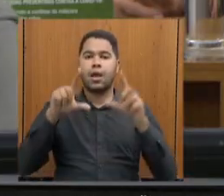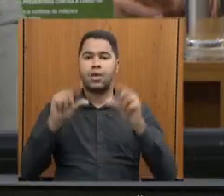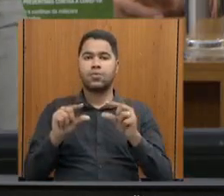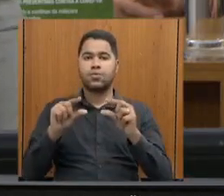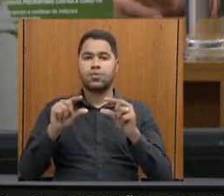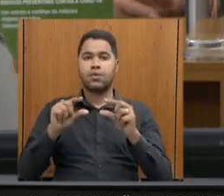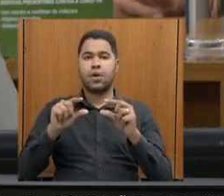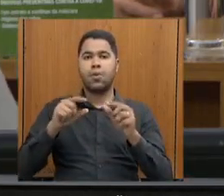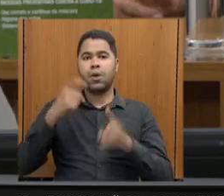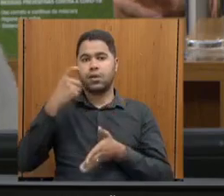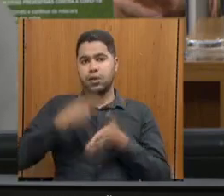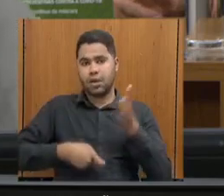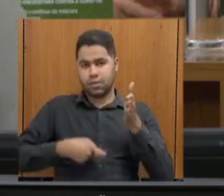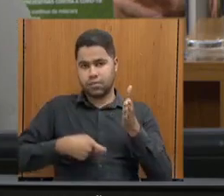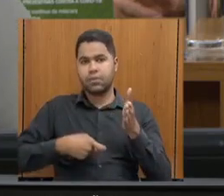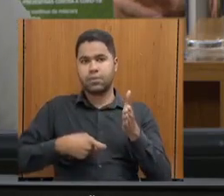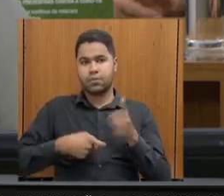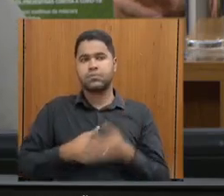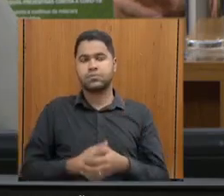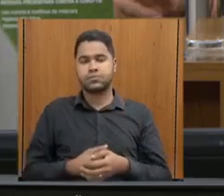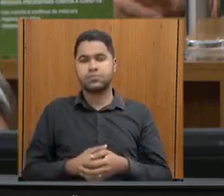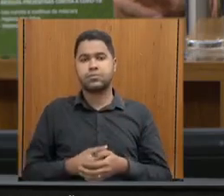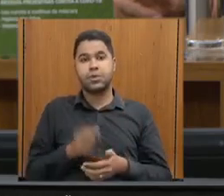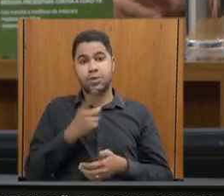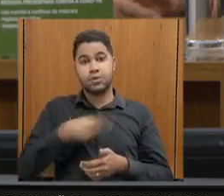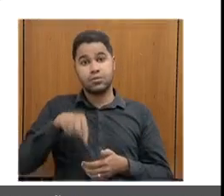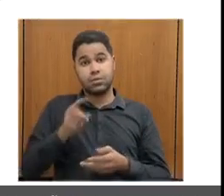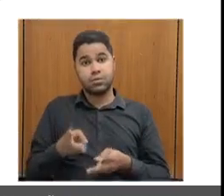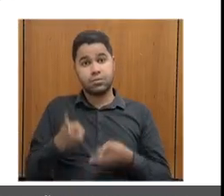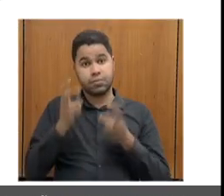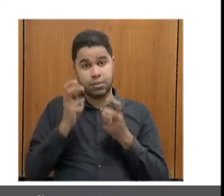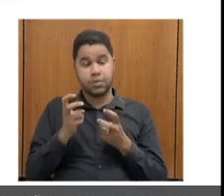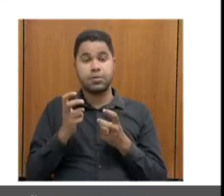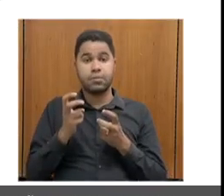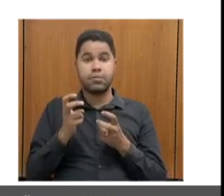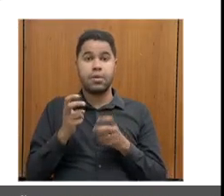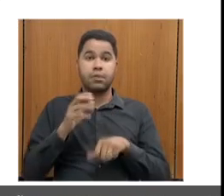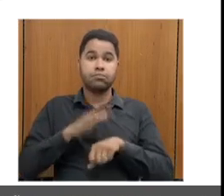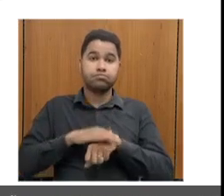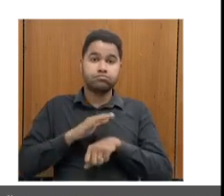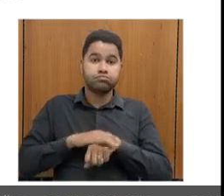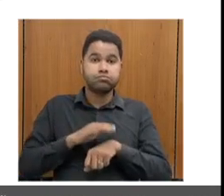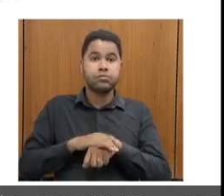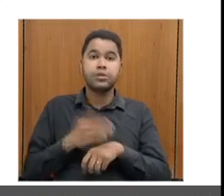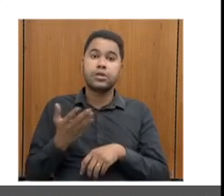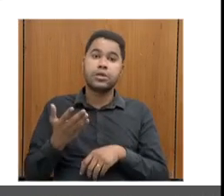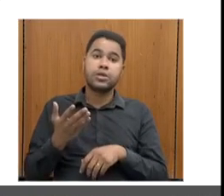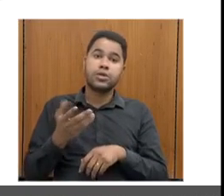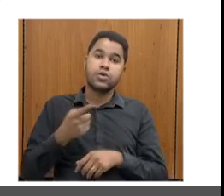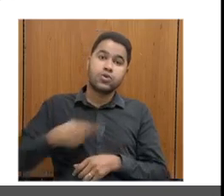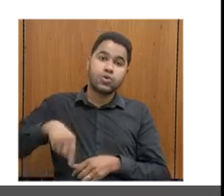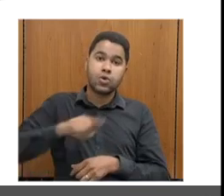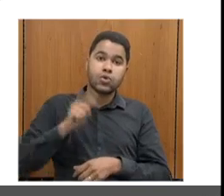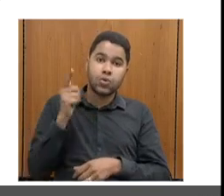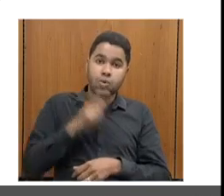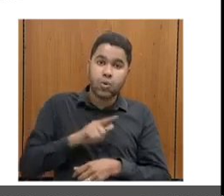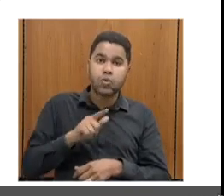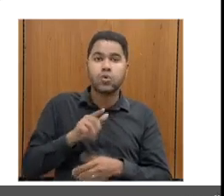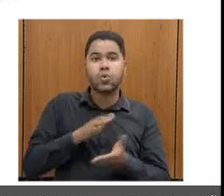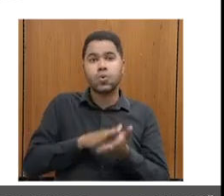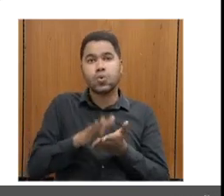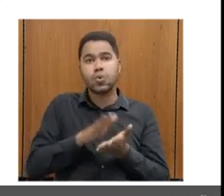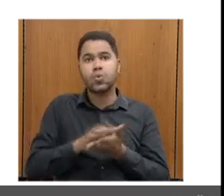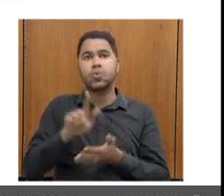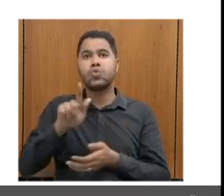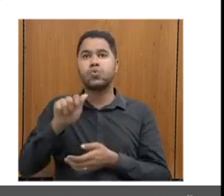revisão tarifária nós percebemos que tinha uma grande possibilidade de nós reduzimos o custo